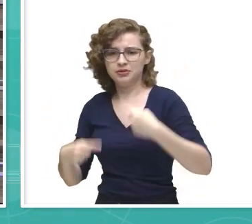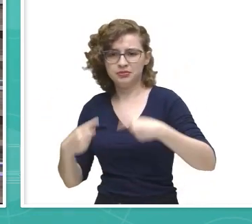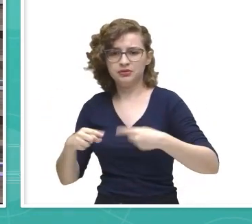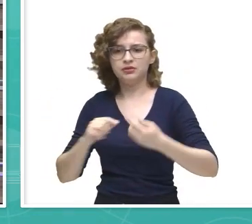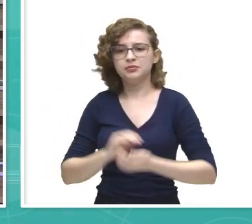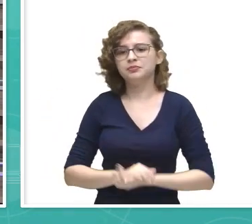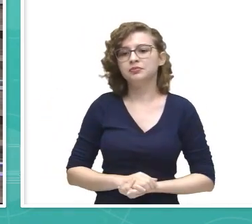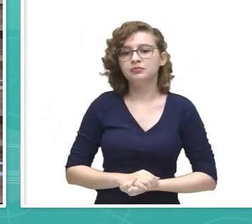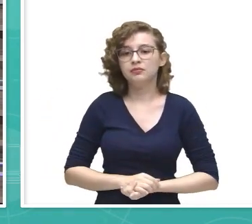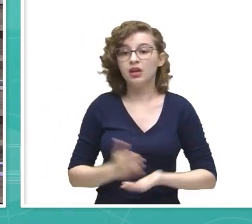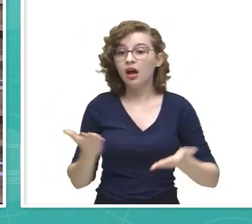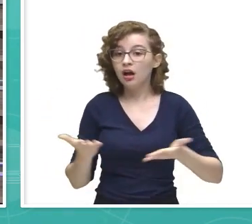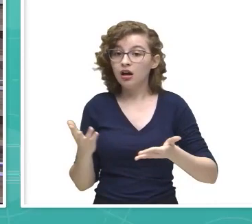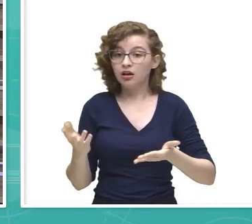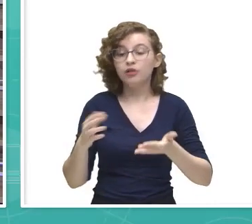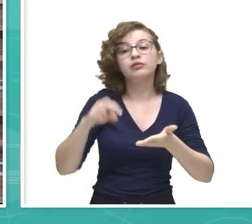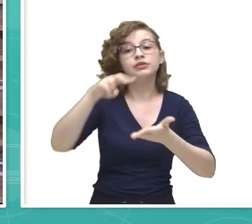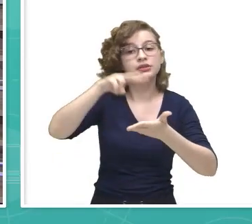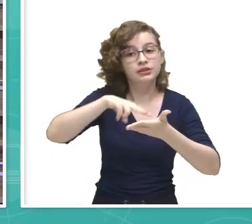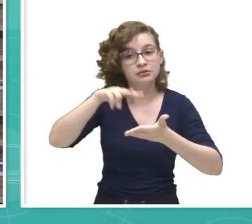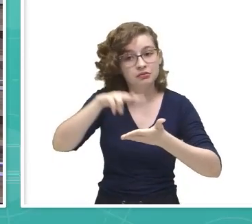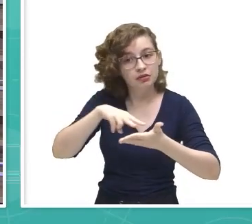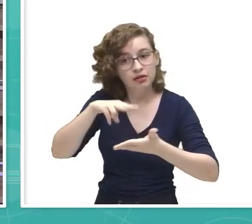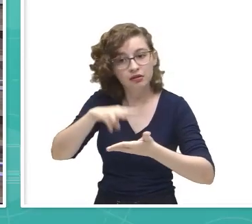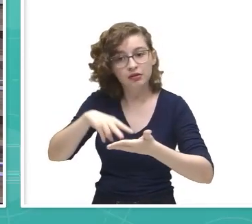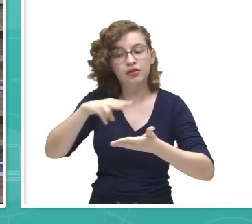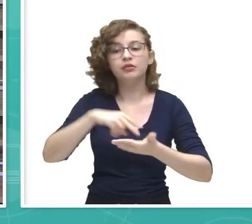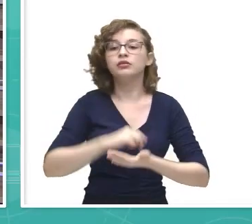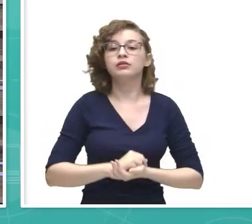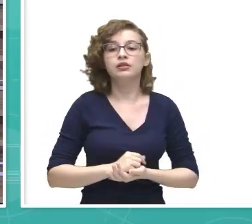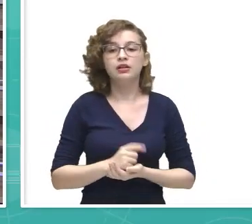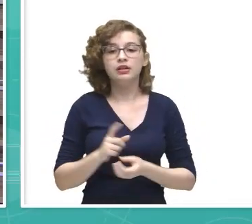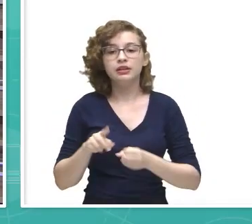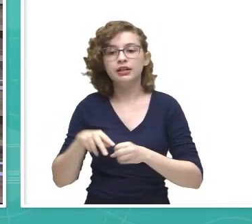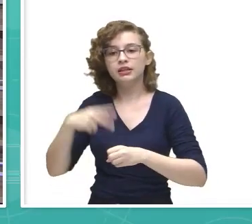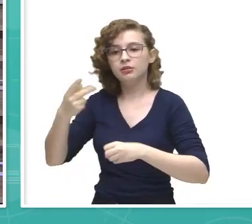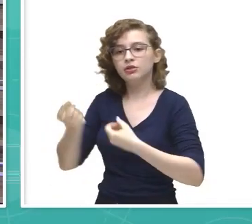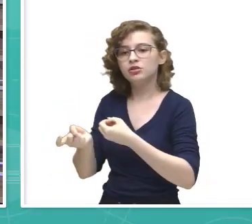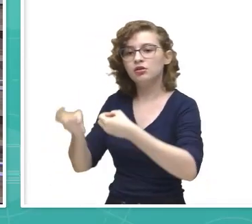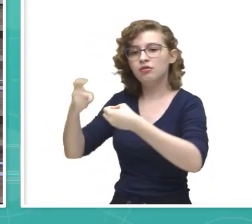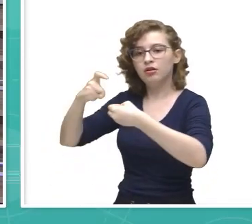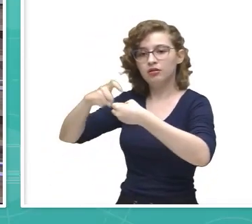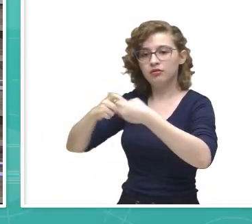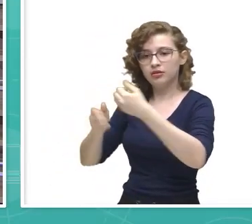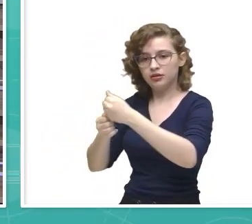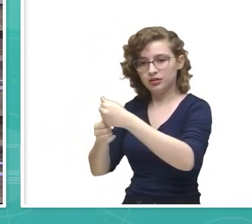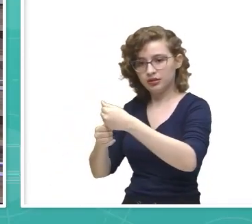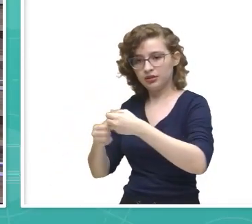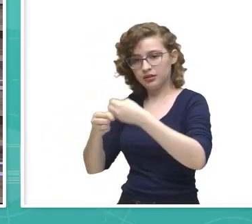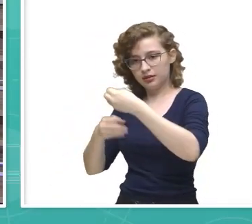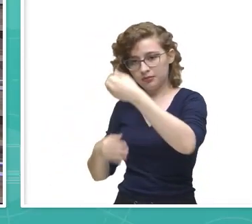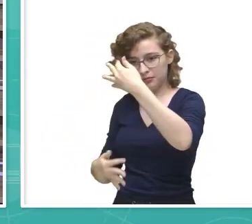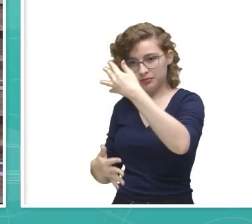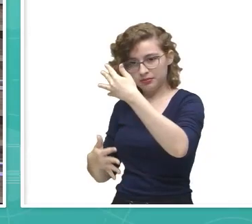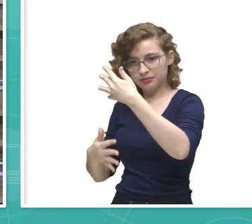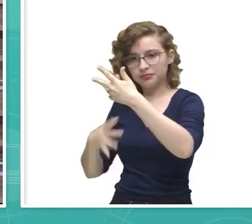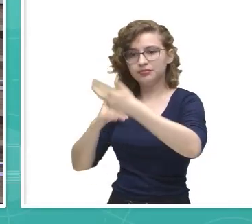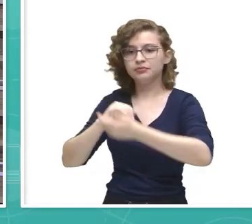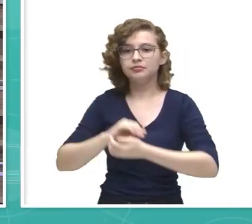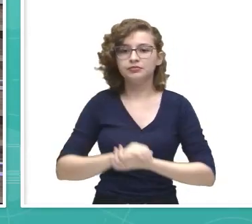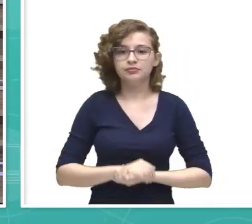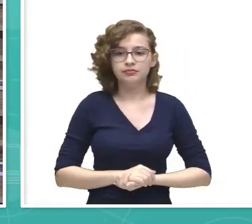dar um tempinho para vocês lerem e relerem. Em seguida a gente volta com as respostas de vocês, a gente vai ler e interagir um pouquinho, tá,